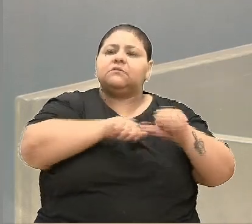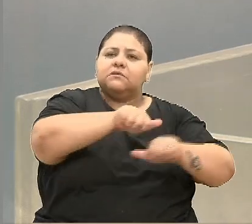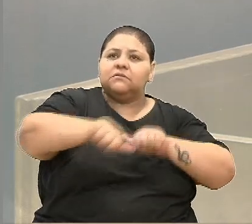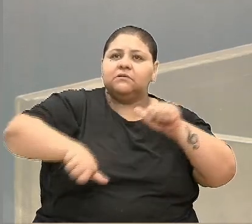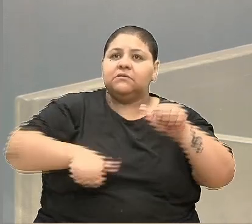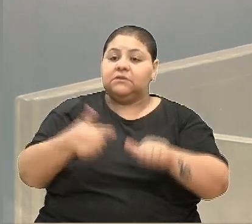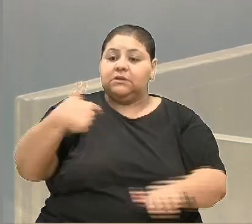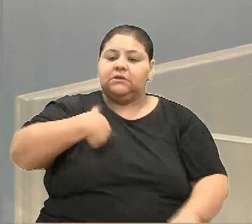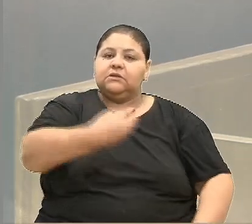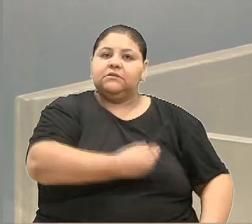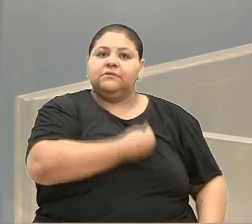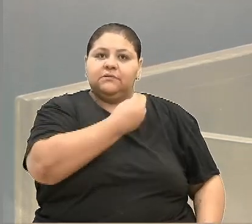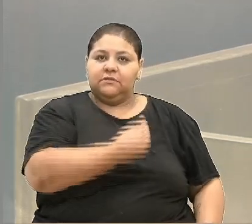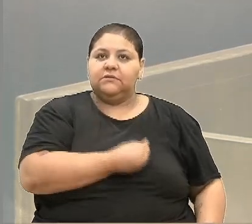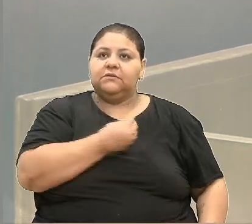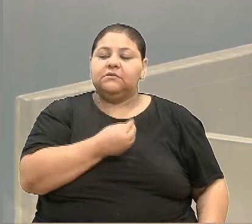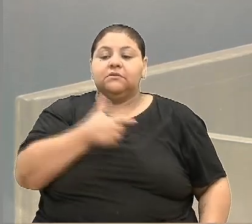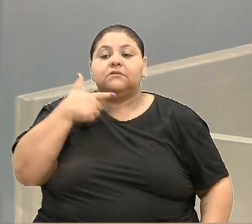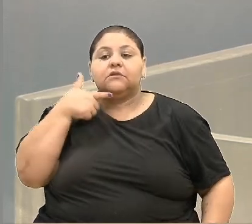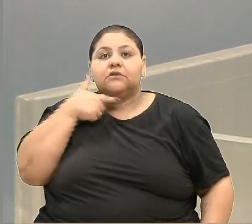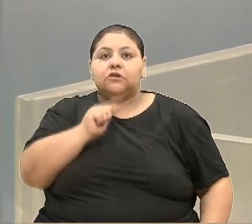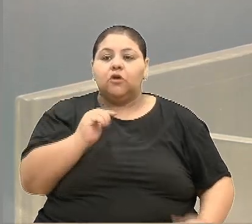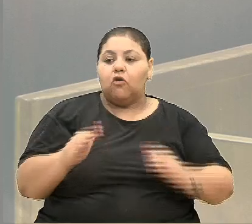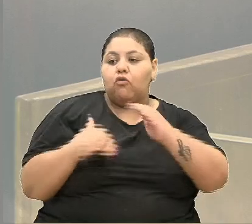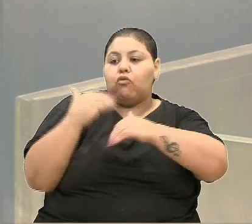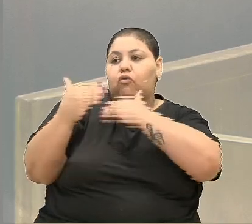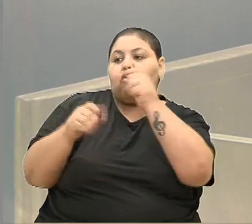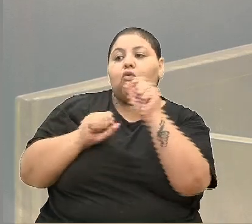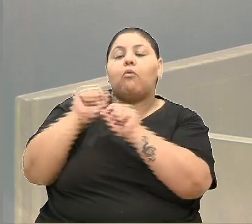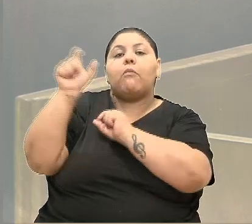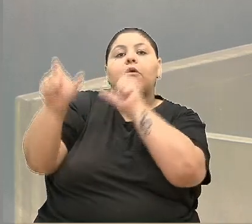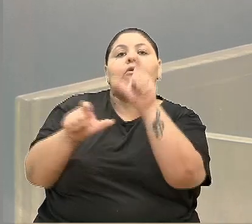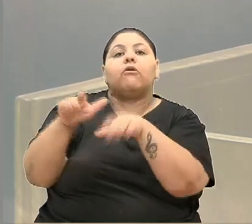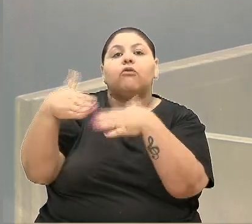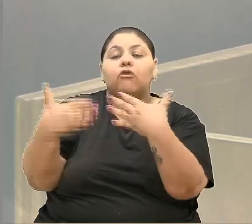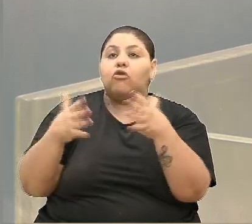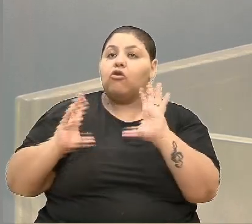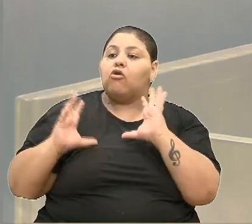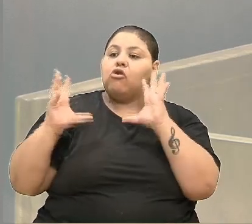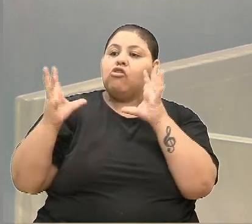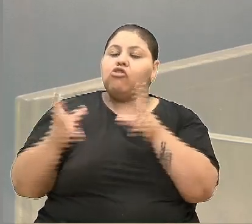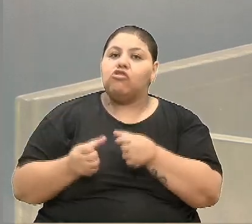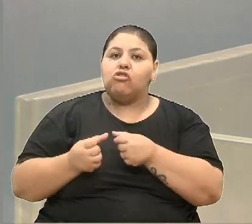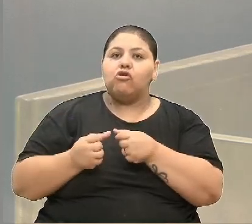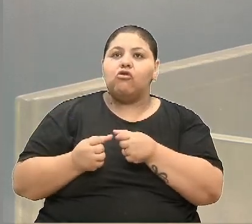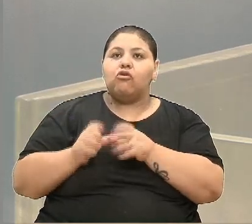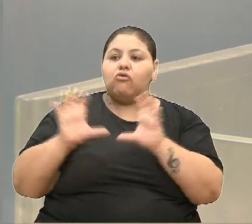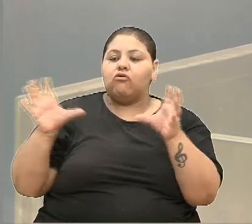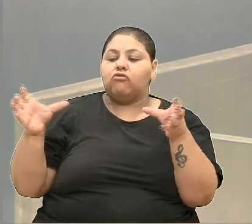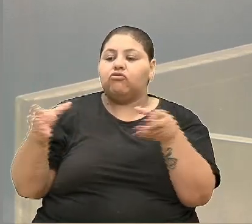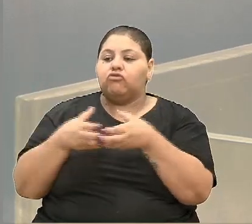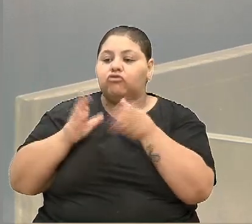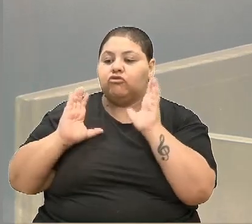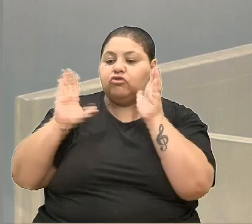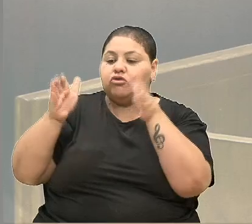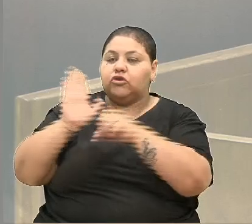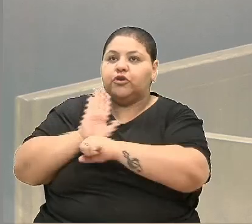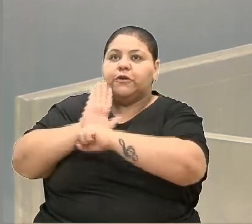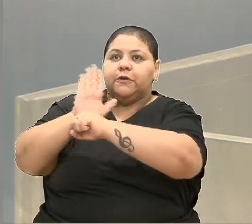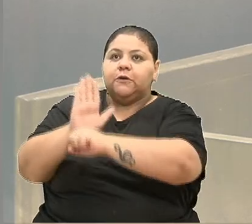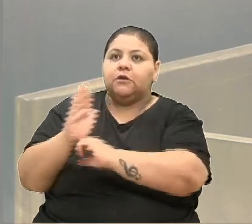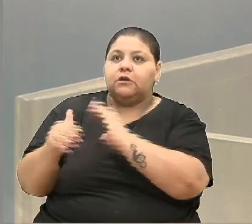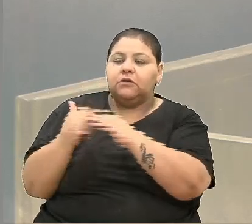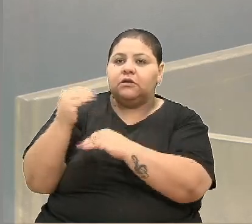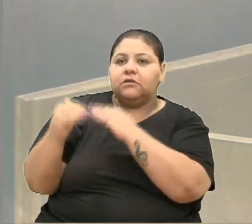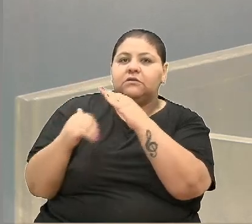na minha vida para conseguir evoluir como ser humano? Então, toda essa equipe está voltada para auxiliar nesse